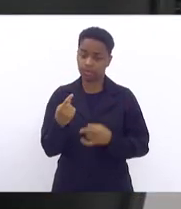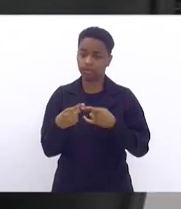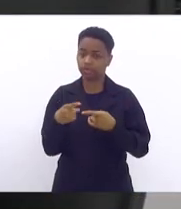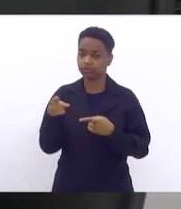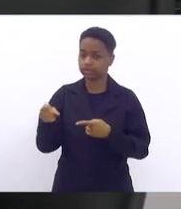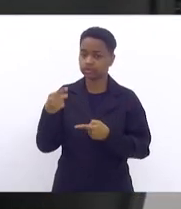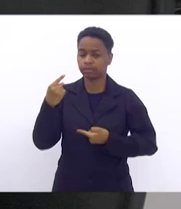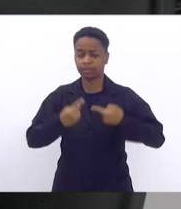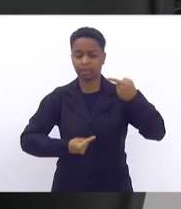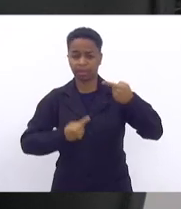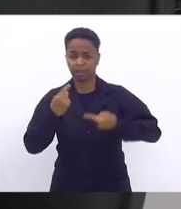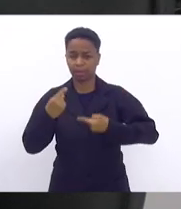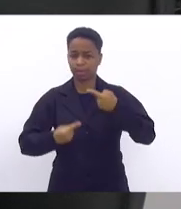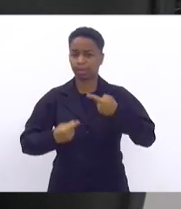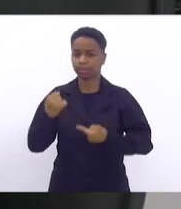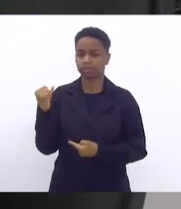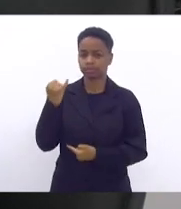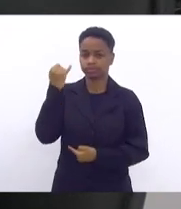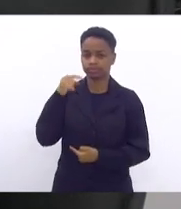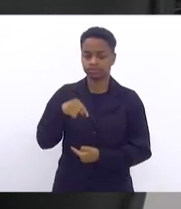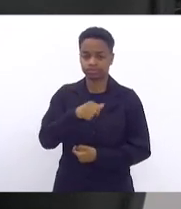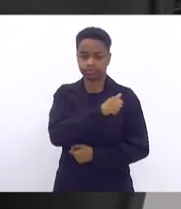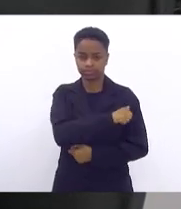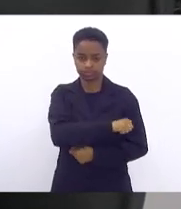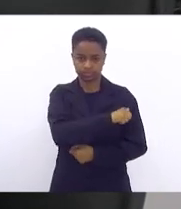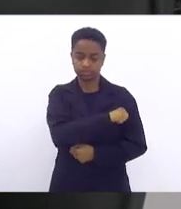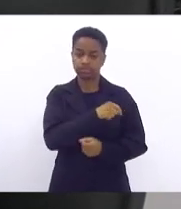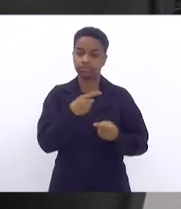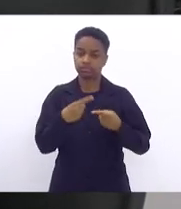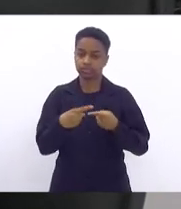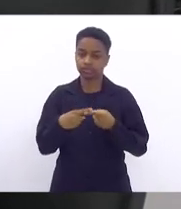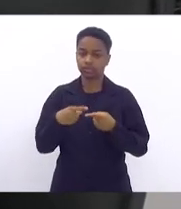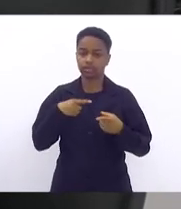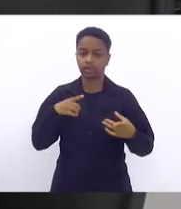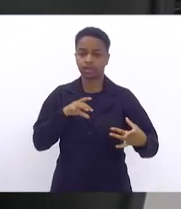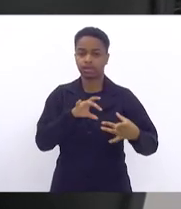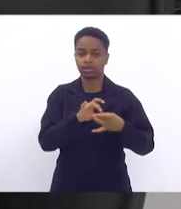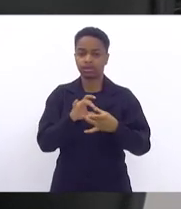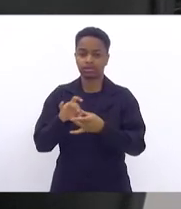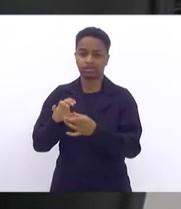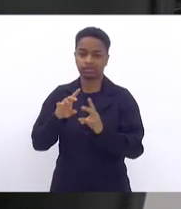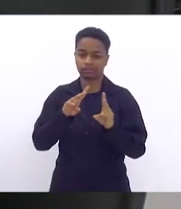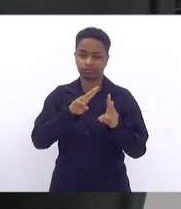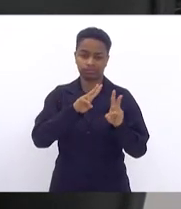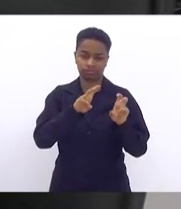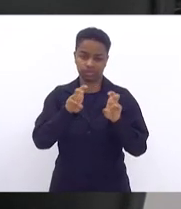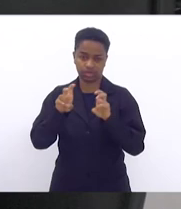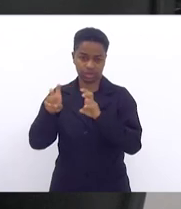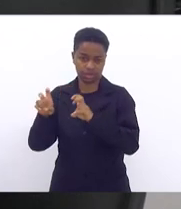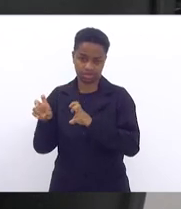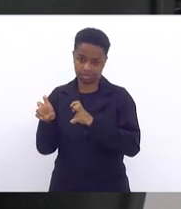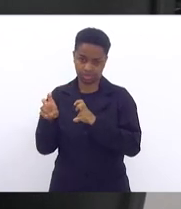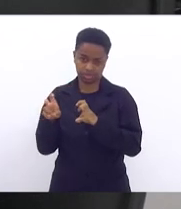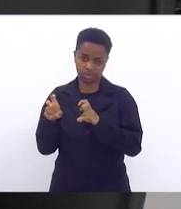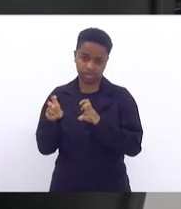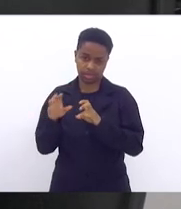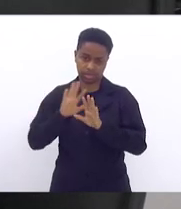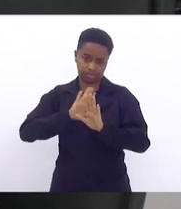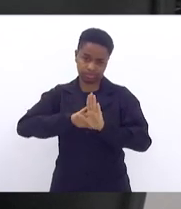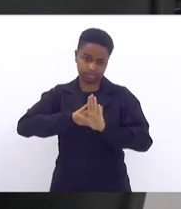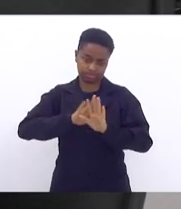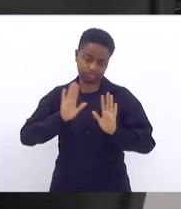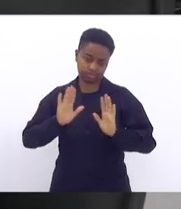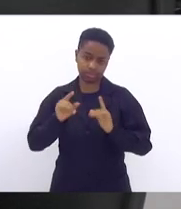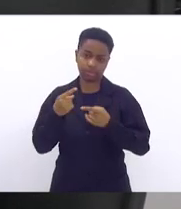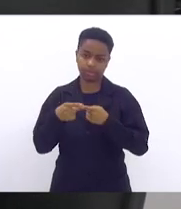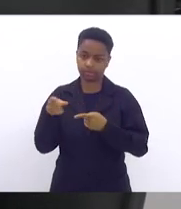precursores nessa discussão, uma discussão importante para o Rio de Janeiro, que perpassa qualquer questão que envolva aspectos ideológicos, até porque Vossa